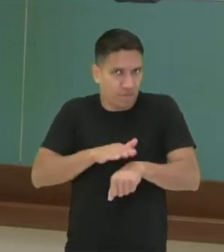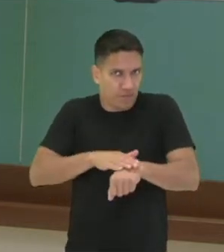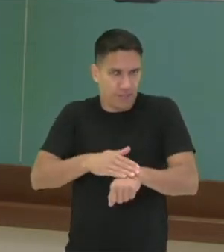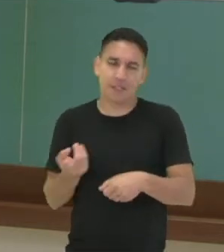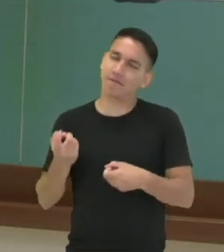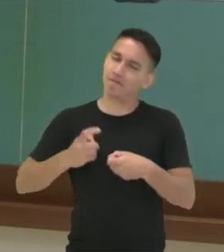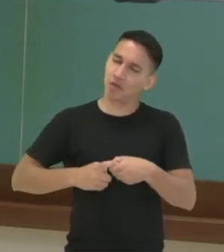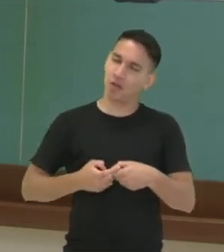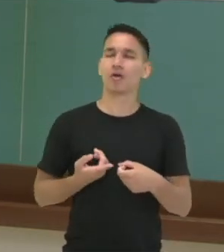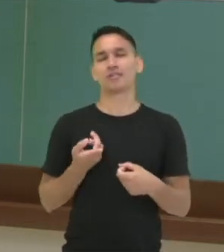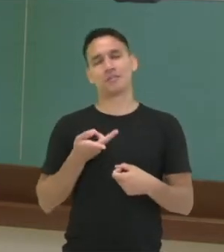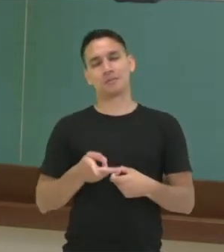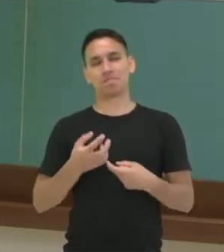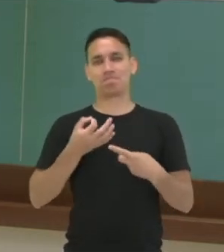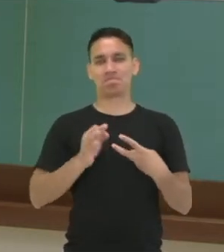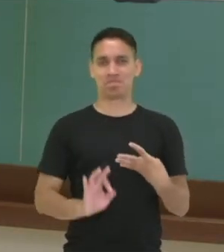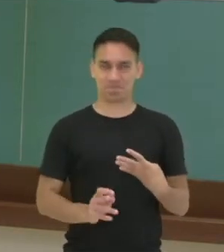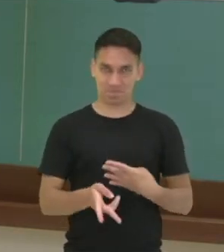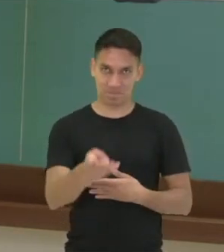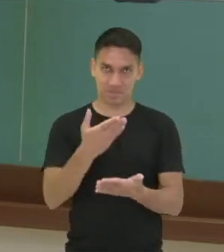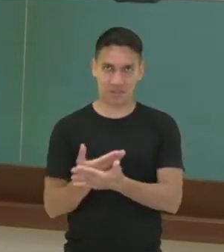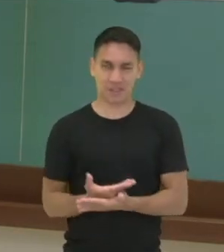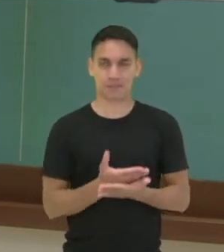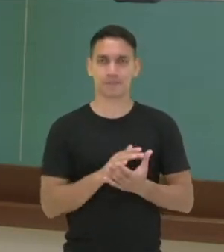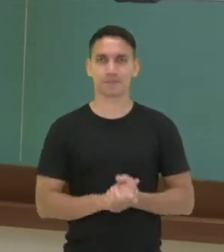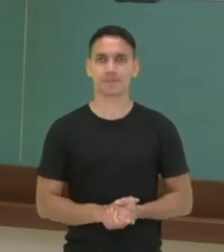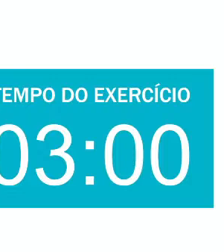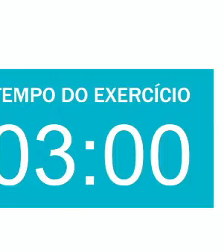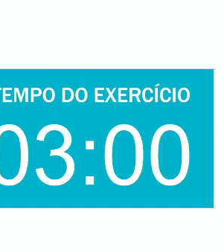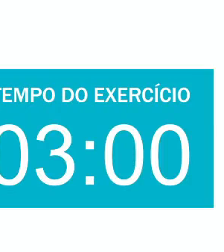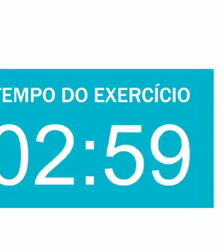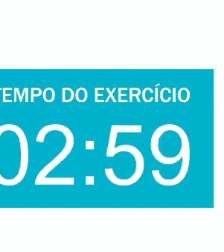e já retornamos para dar continuidade a essa discussão.